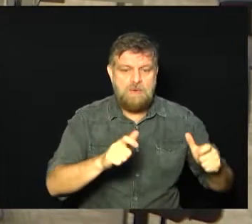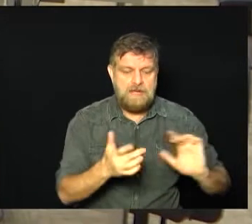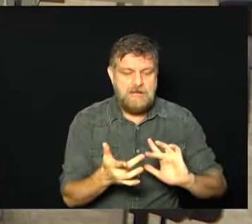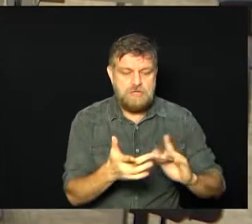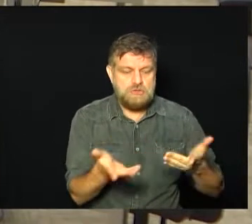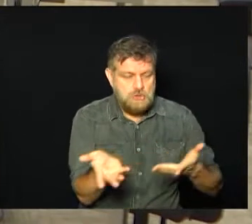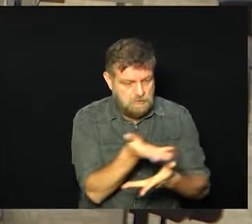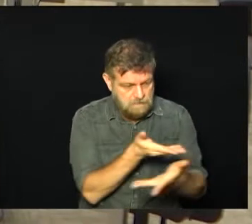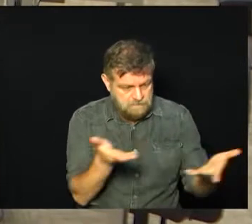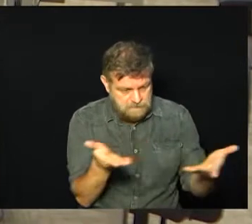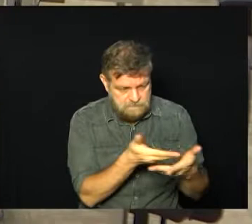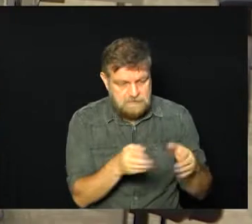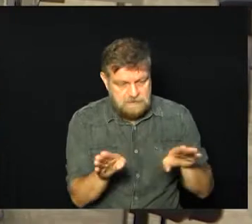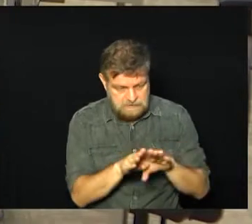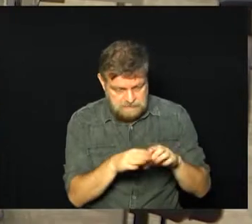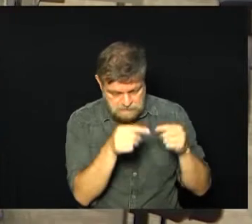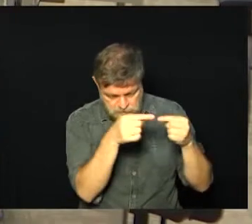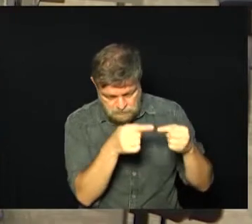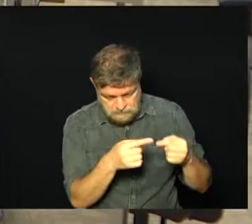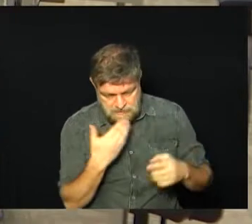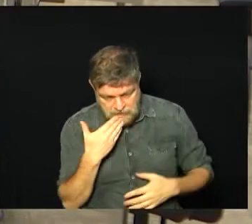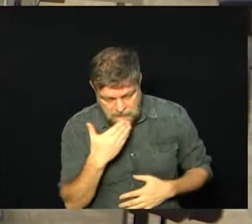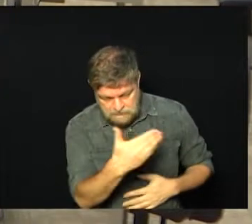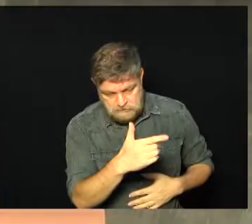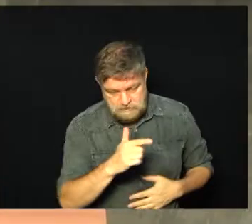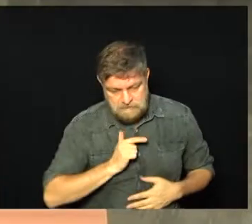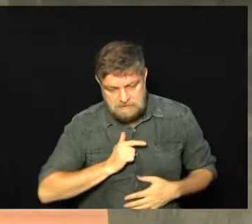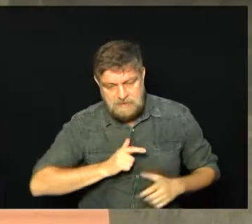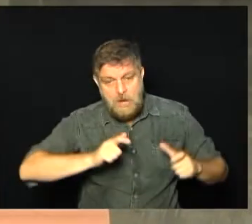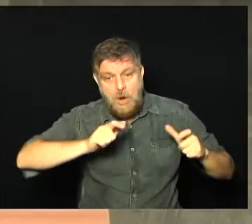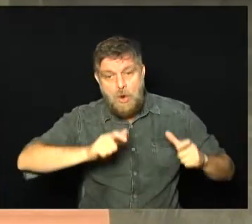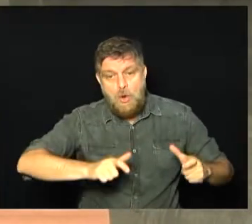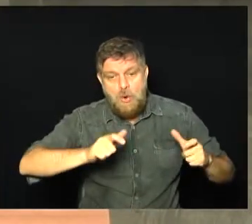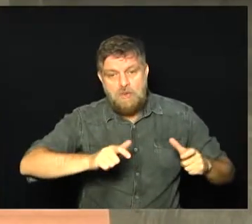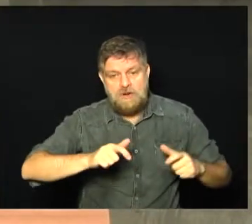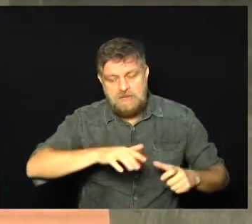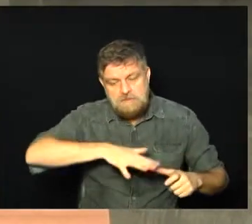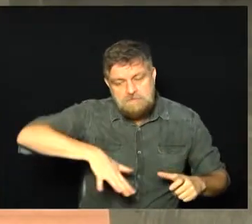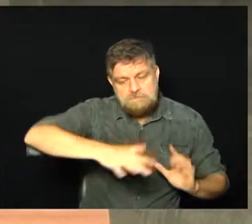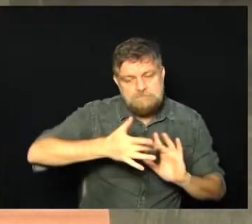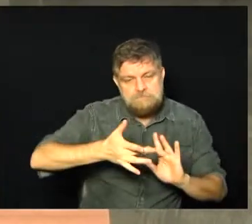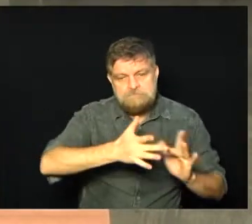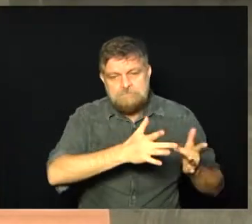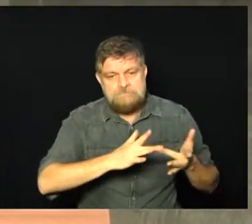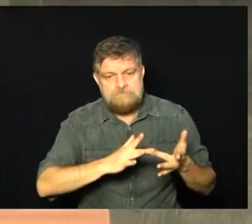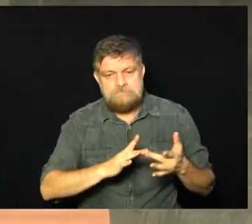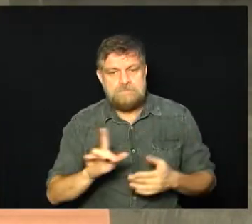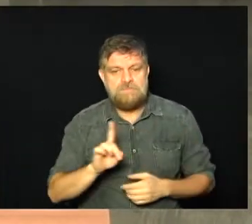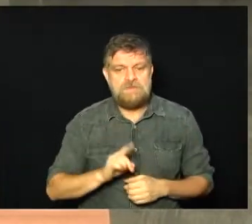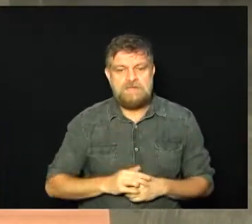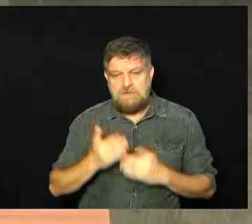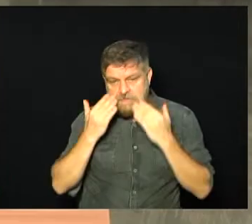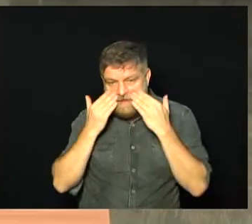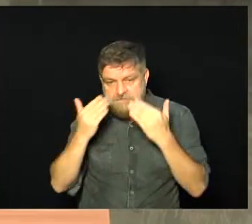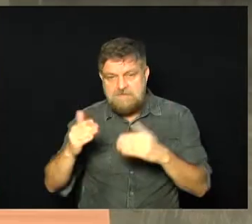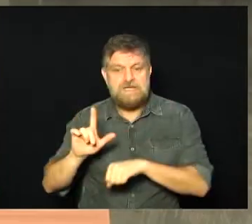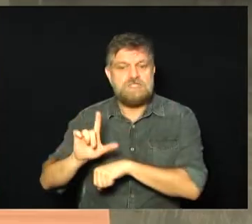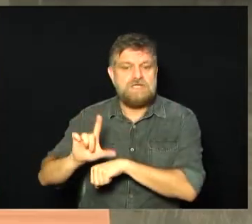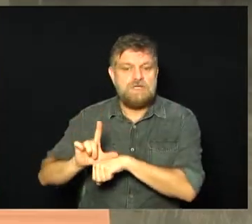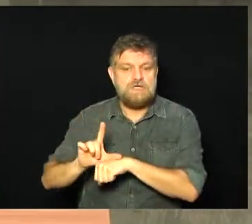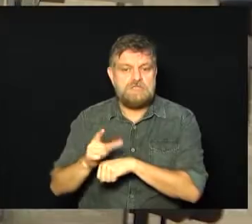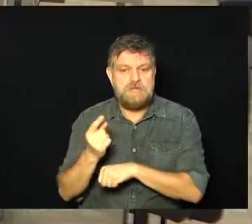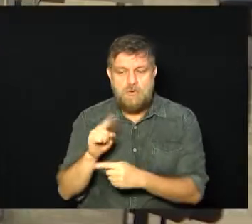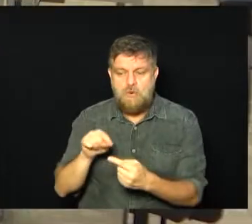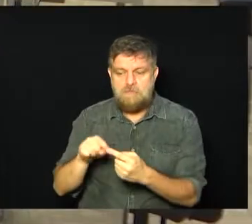é possível isso, fazer essa solicitação para ter um possível parklet que não seja de fins comerciais? É isso.